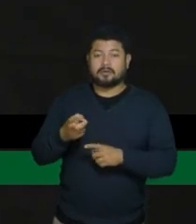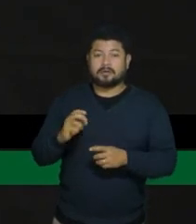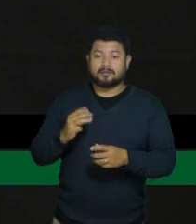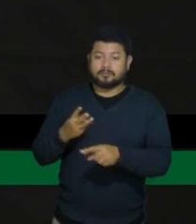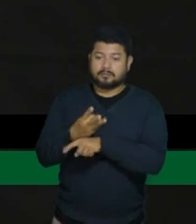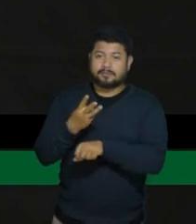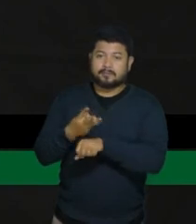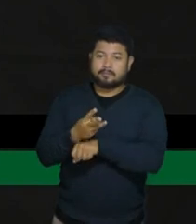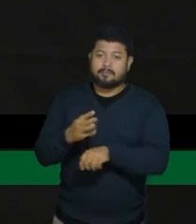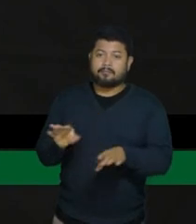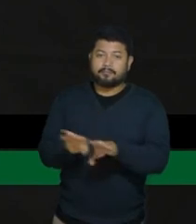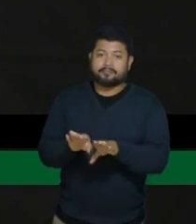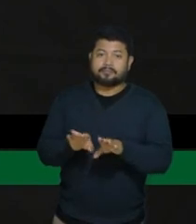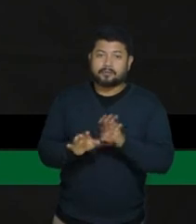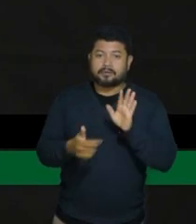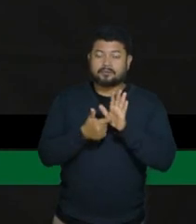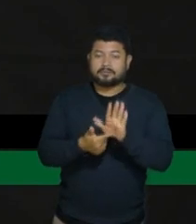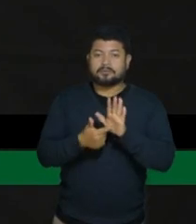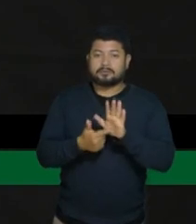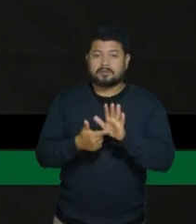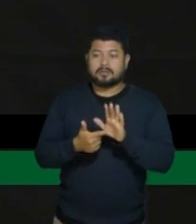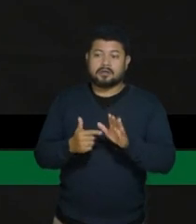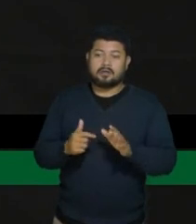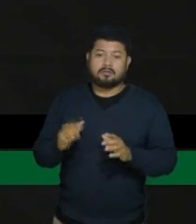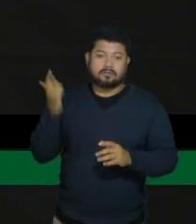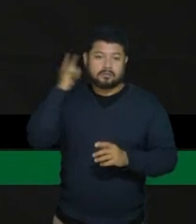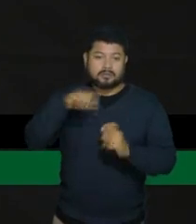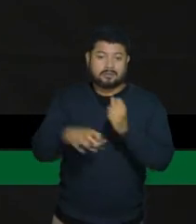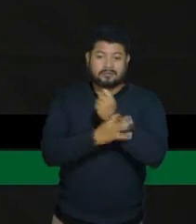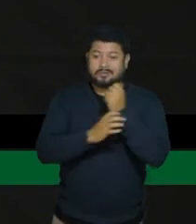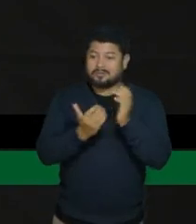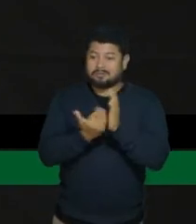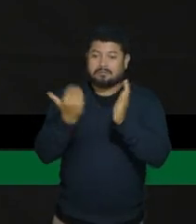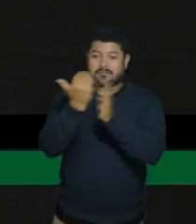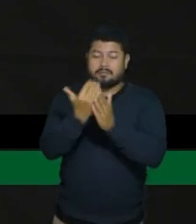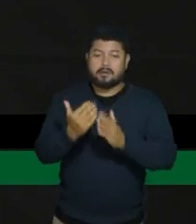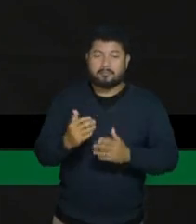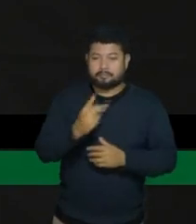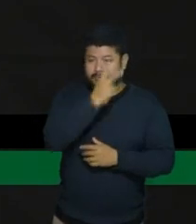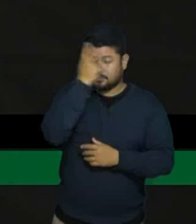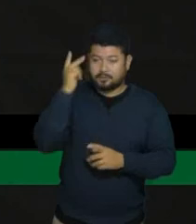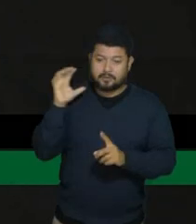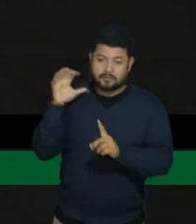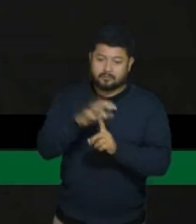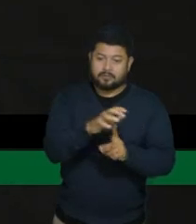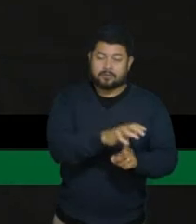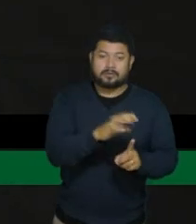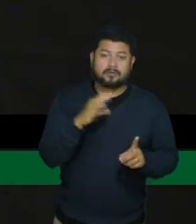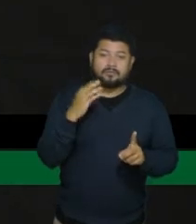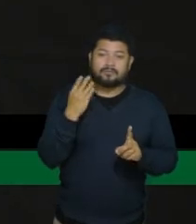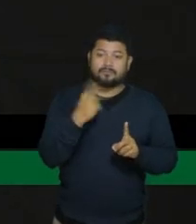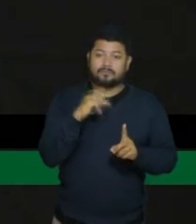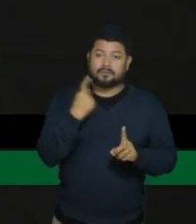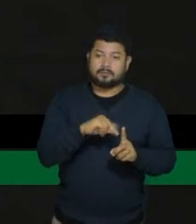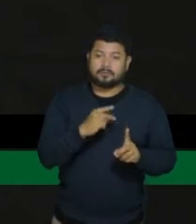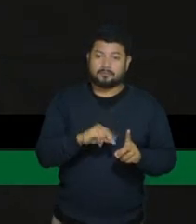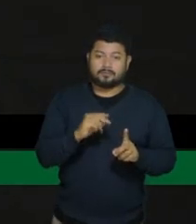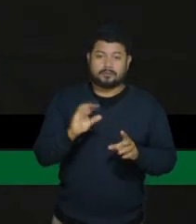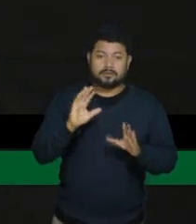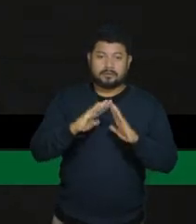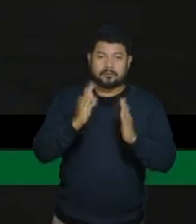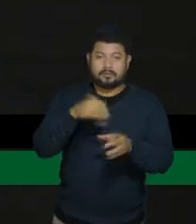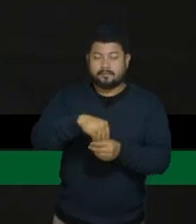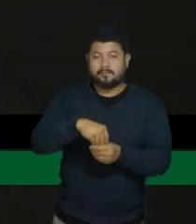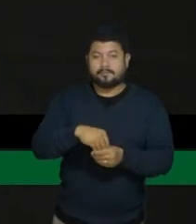a vítimas de violência doméstica, isenção de licença ambiental já definida pelo STF e